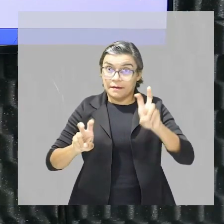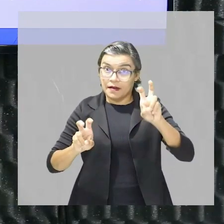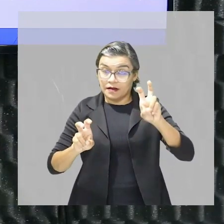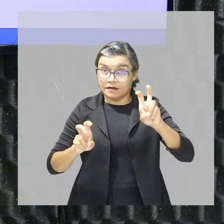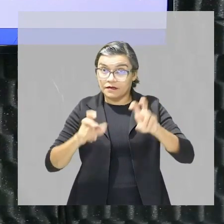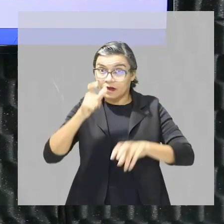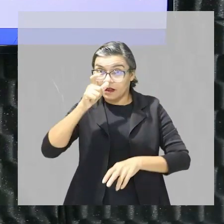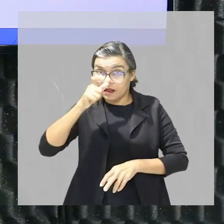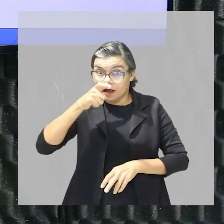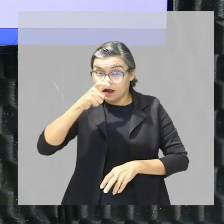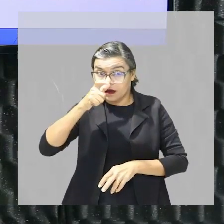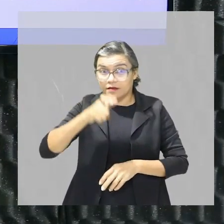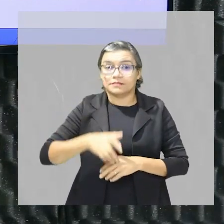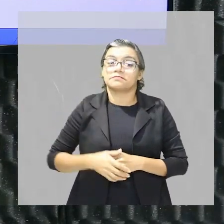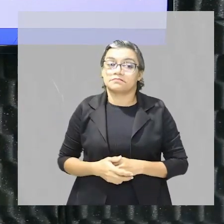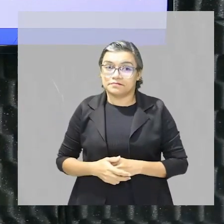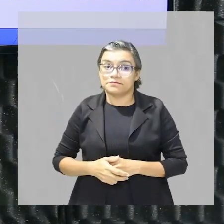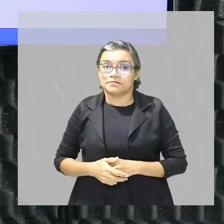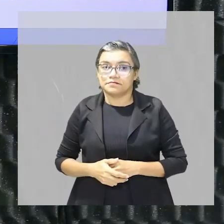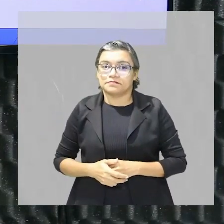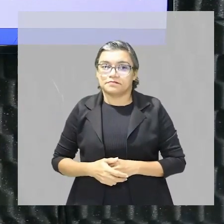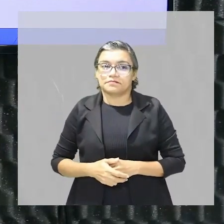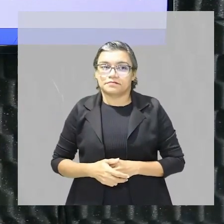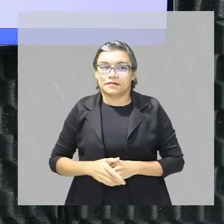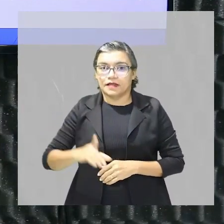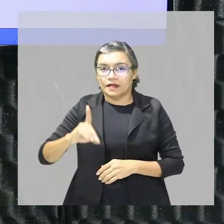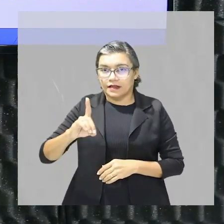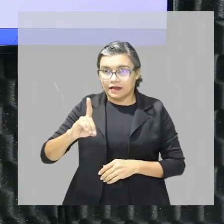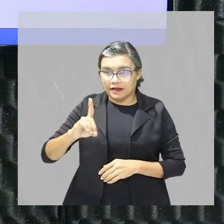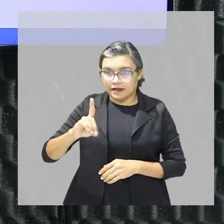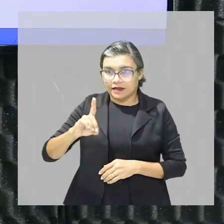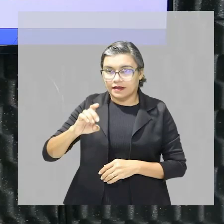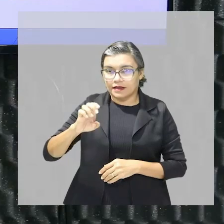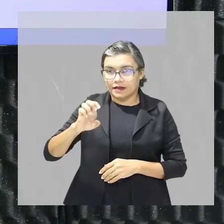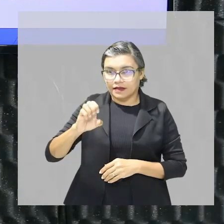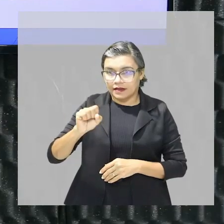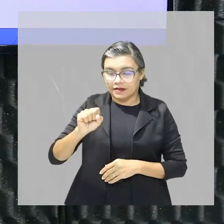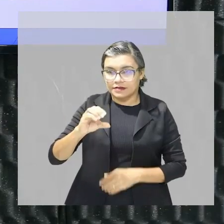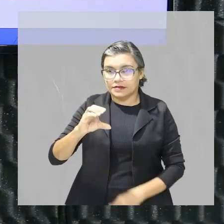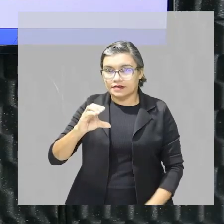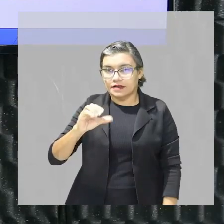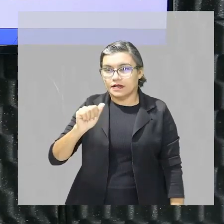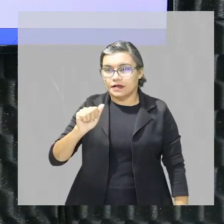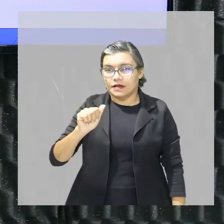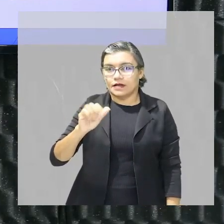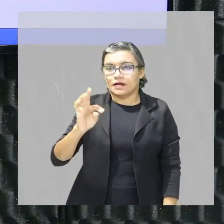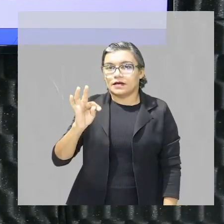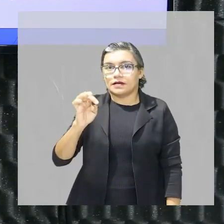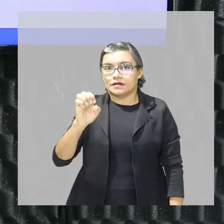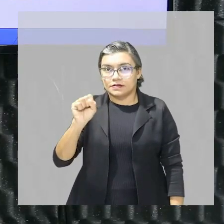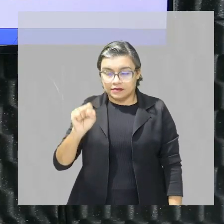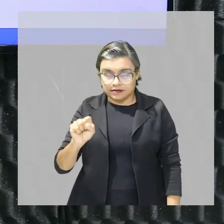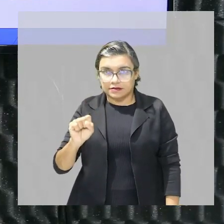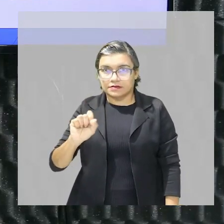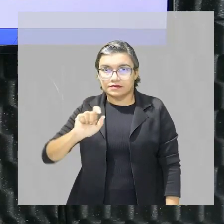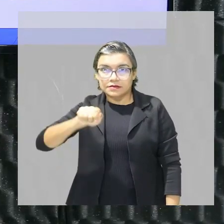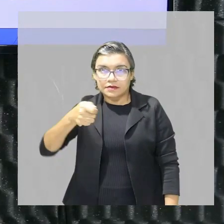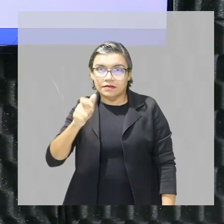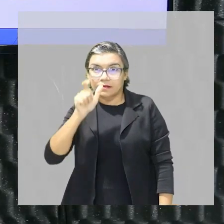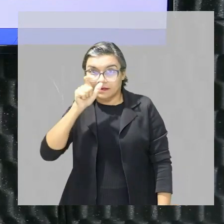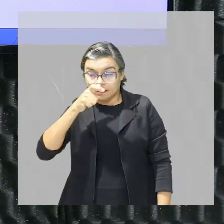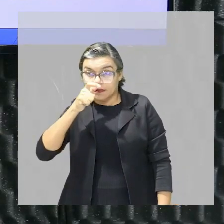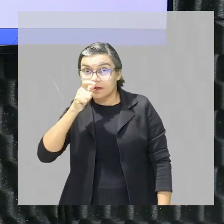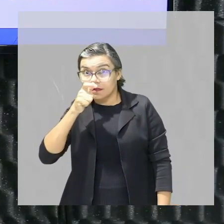racionalismo cartesiano tá famoso cartazes qual será a forma mais